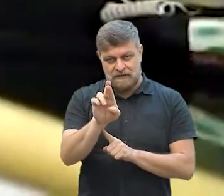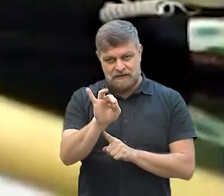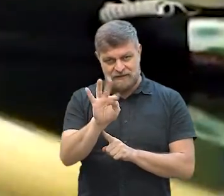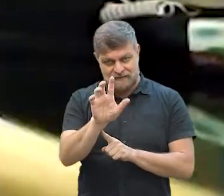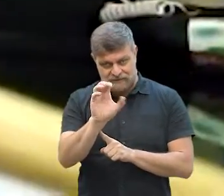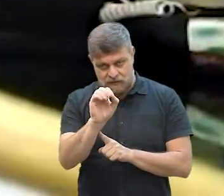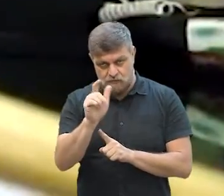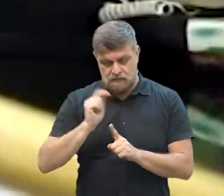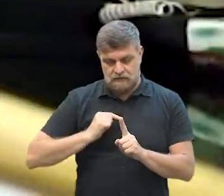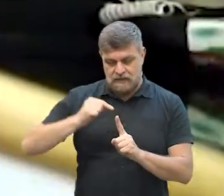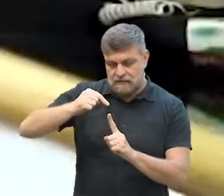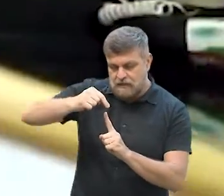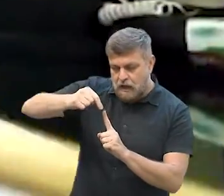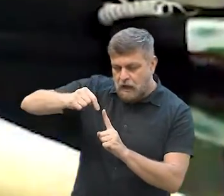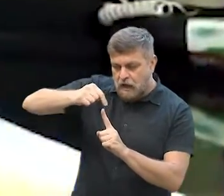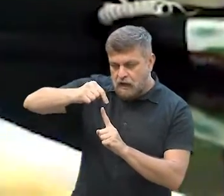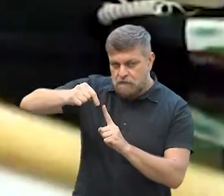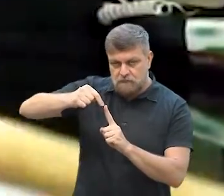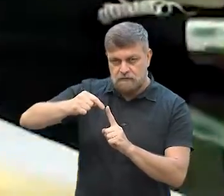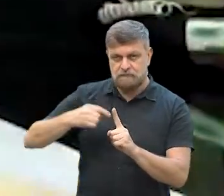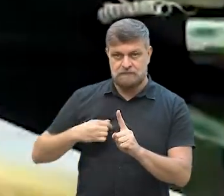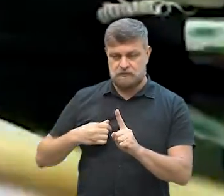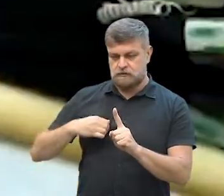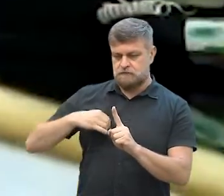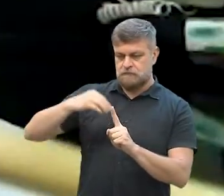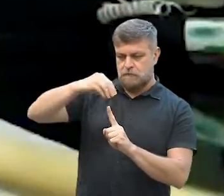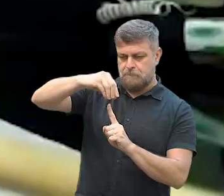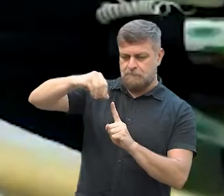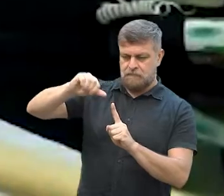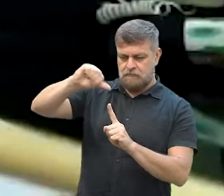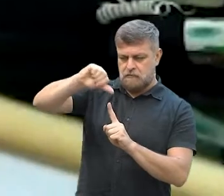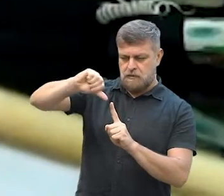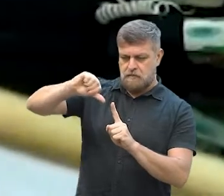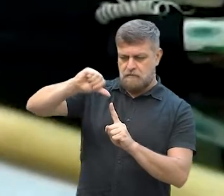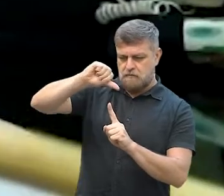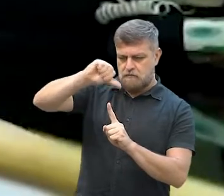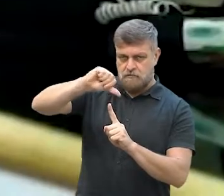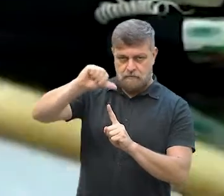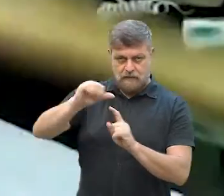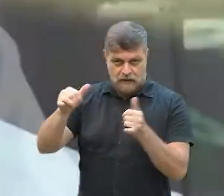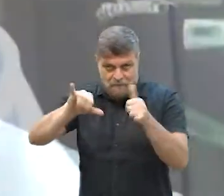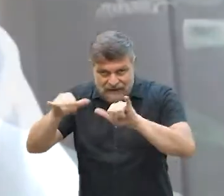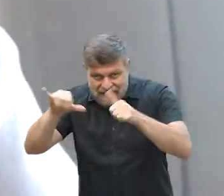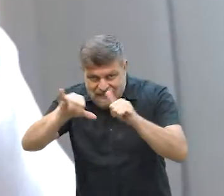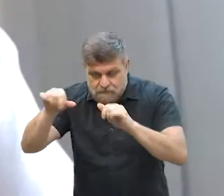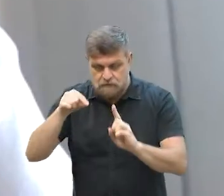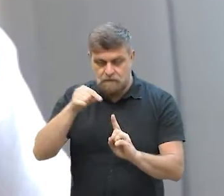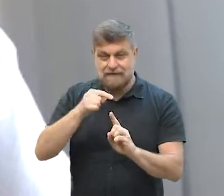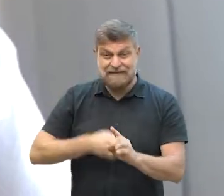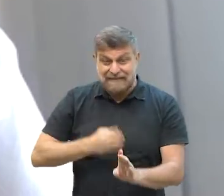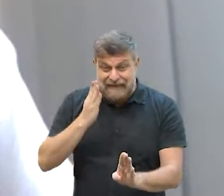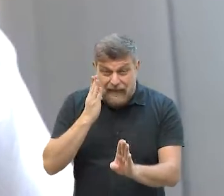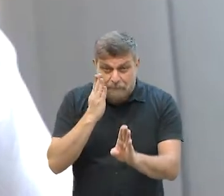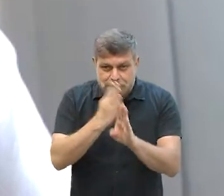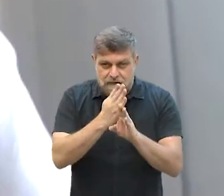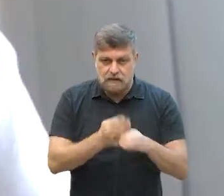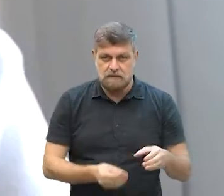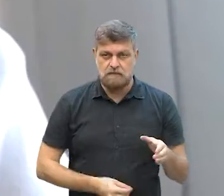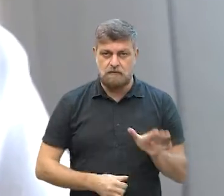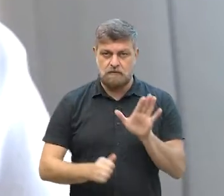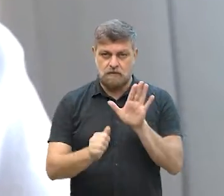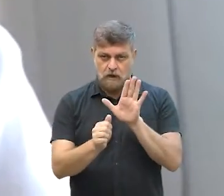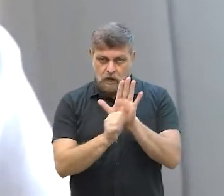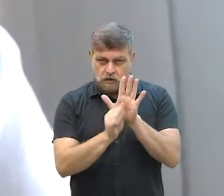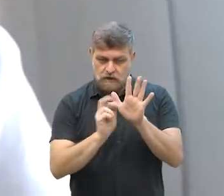tecido canelado, que ele é embebido com um reagente Dragendorf, e esse reagente ele possibilita a detecção de um